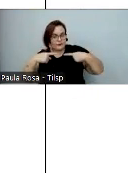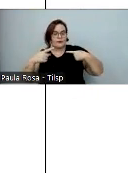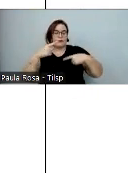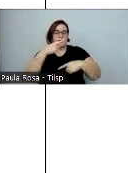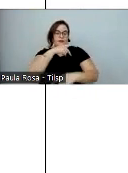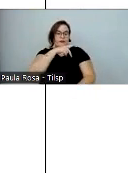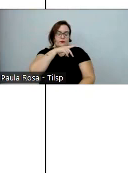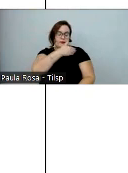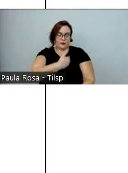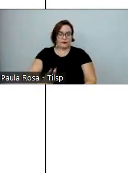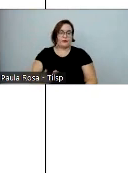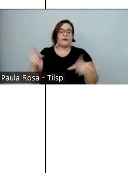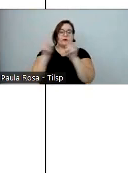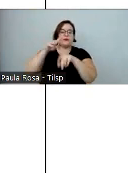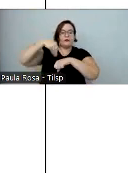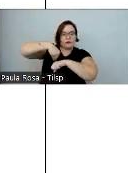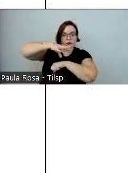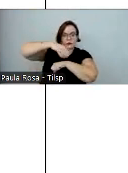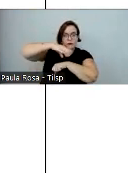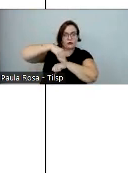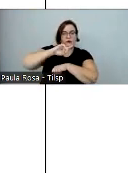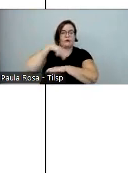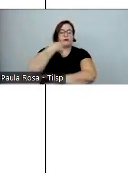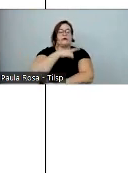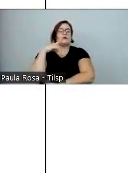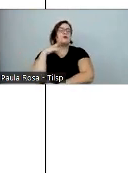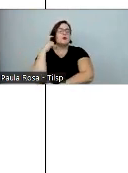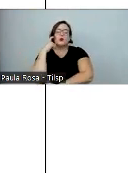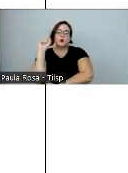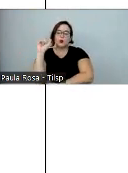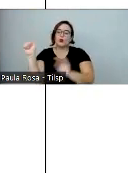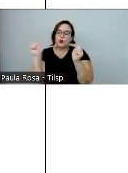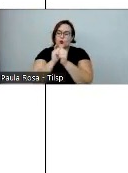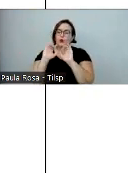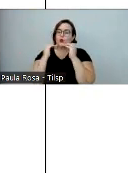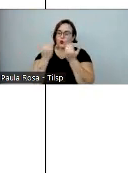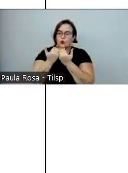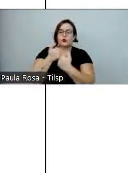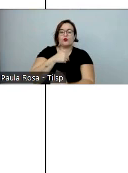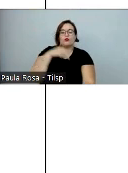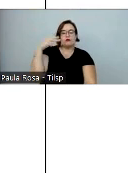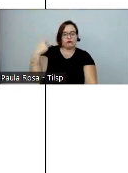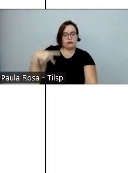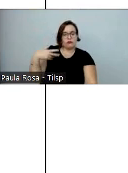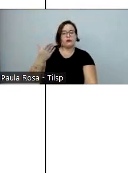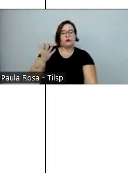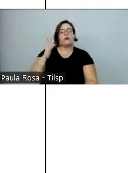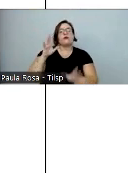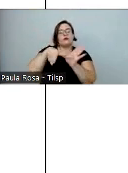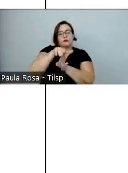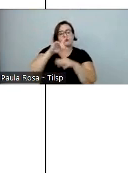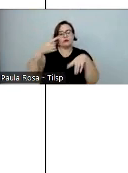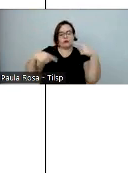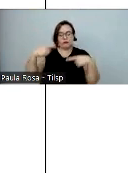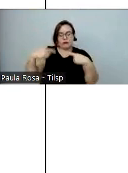a gente tem uma ideia daqui para frente de acompanhar junto aos comitês nacionais o desenvolvimento de políticas públicas e recomendações que são